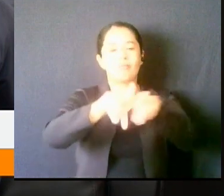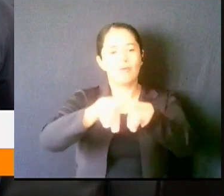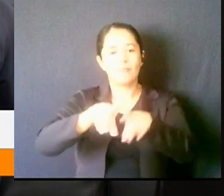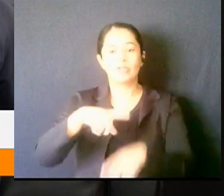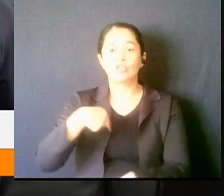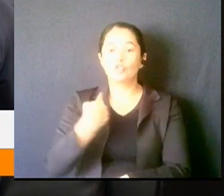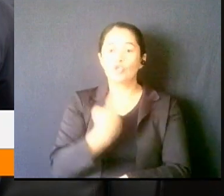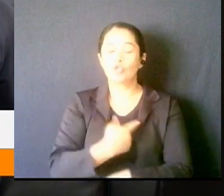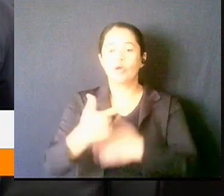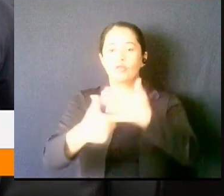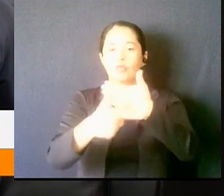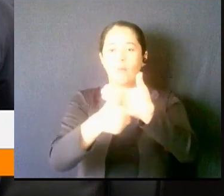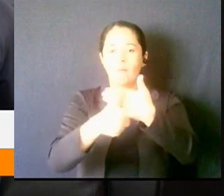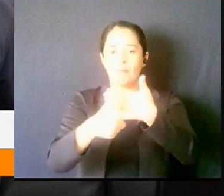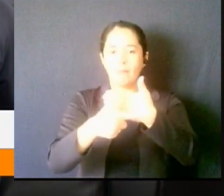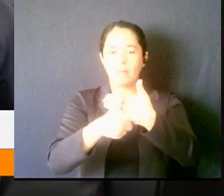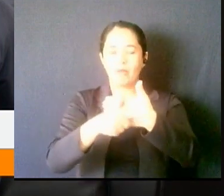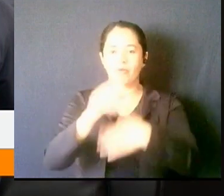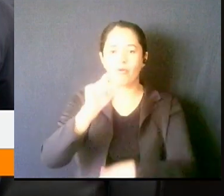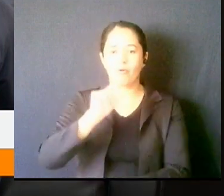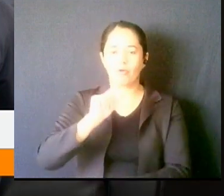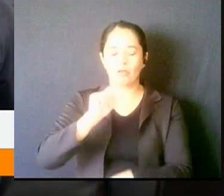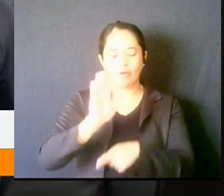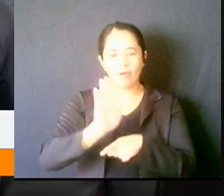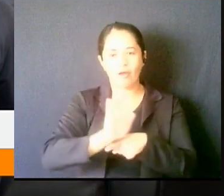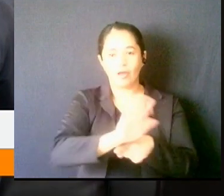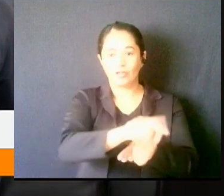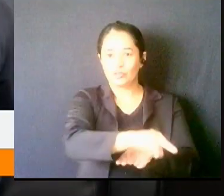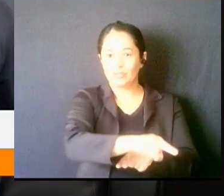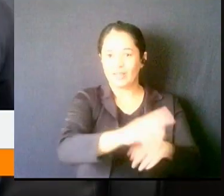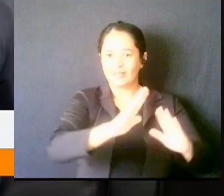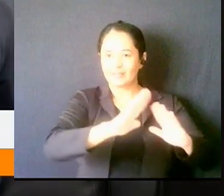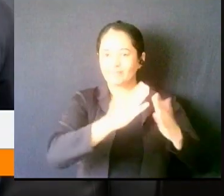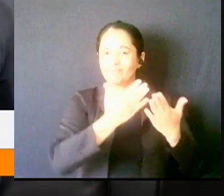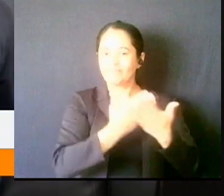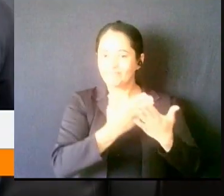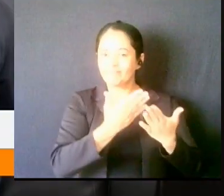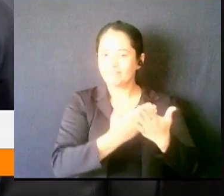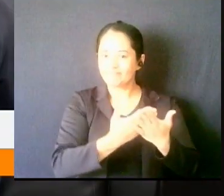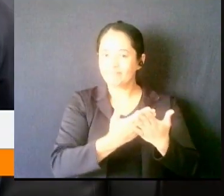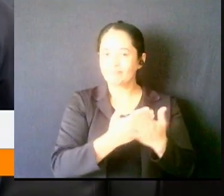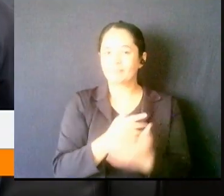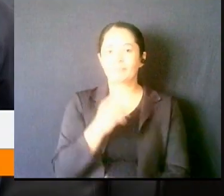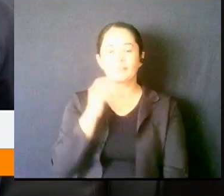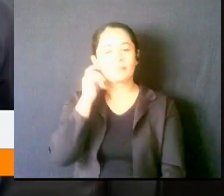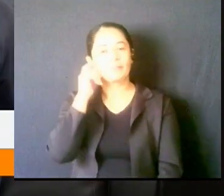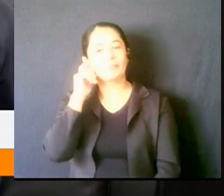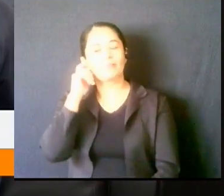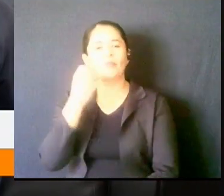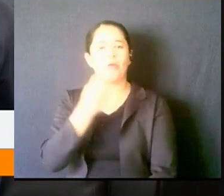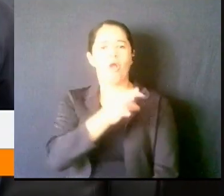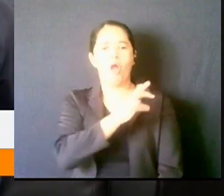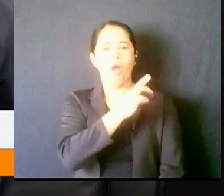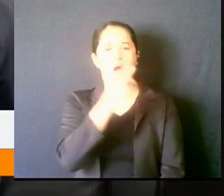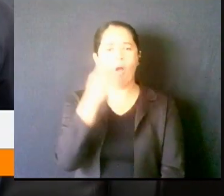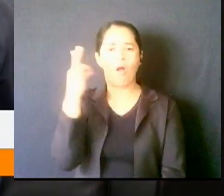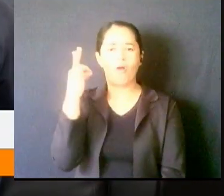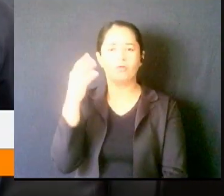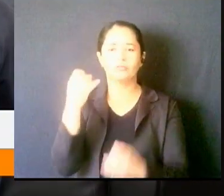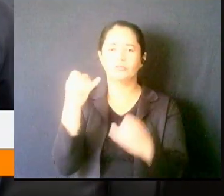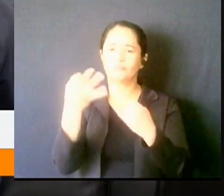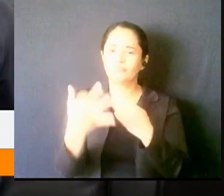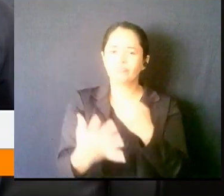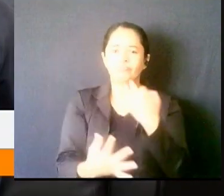com adolescentes, auxiliar a escola. Muito importante, muito boa a fala de vocês. Nós temos